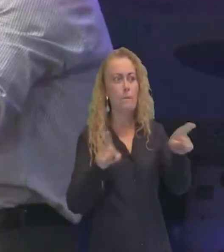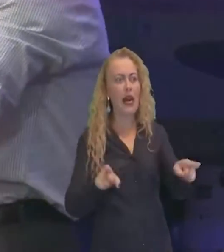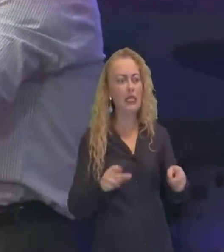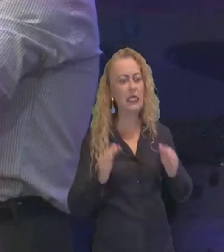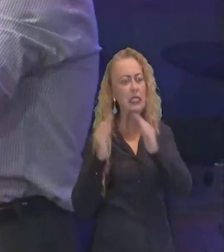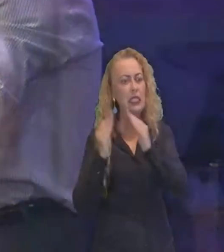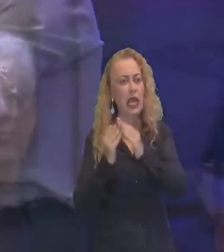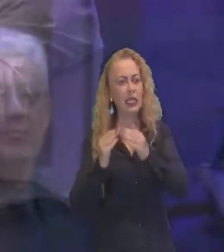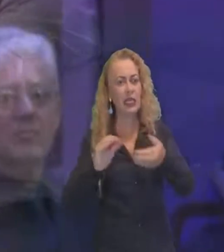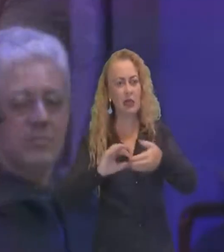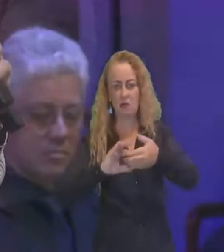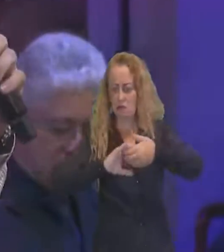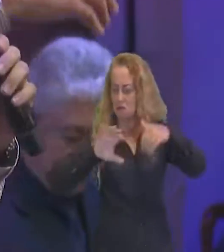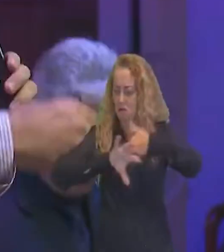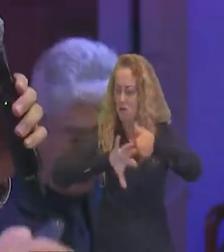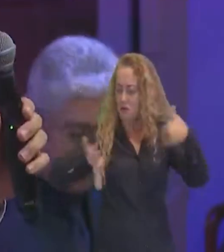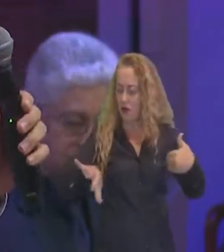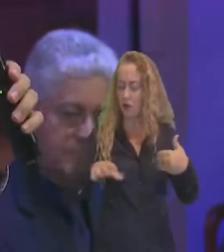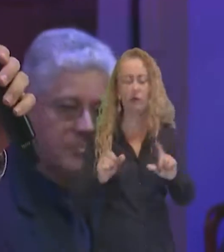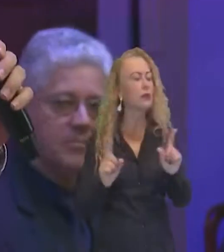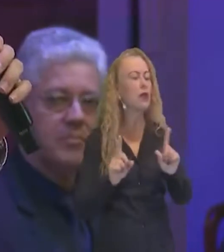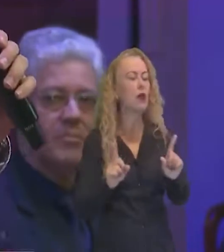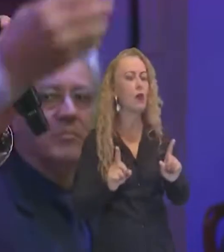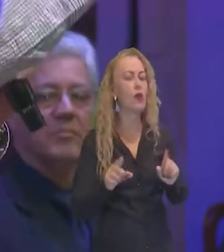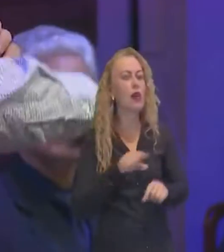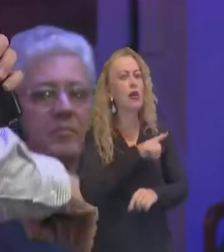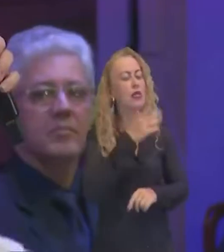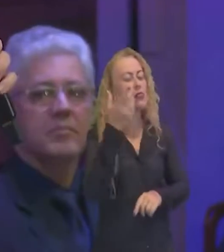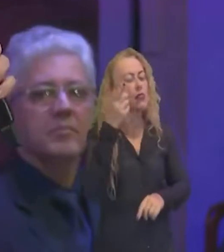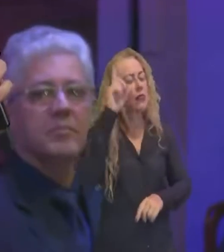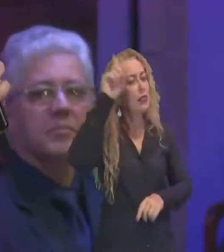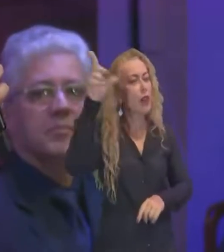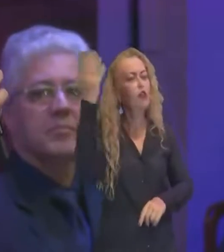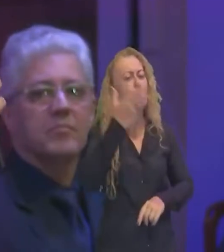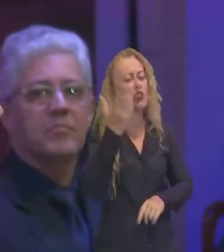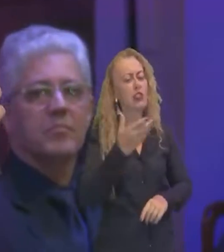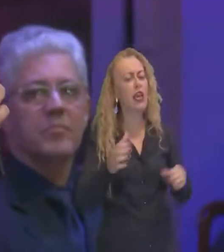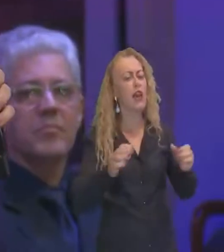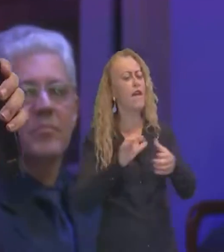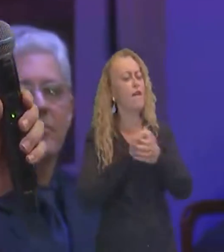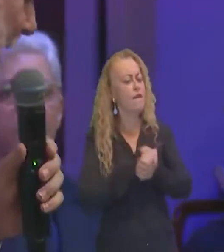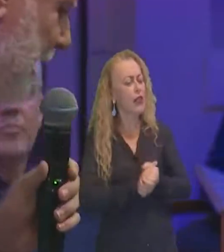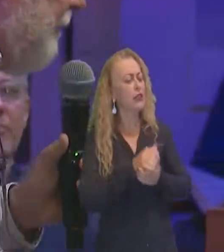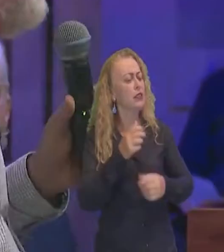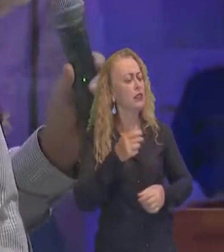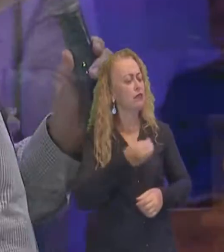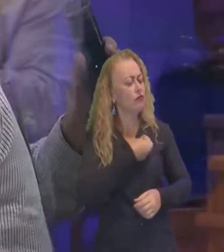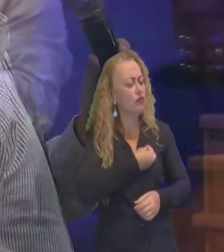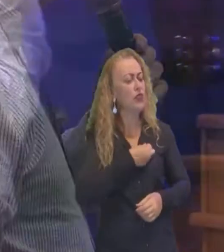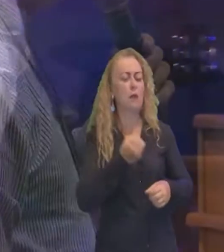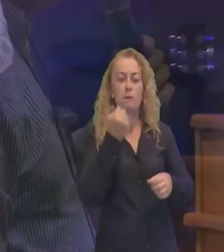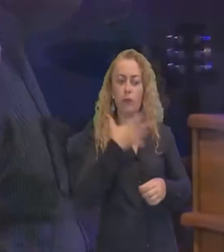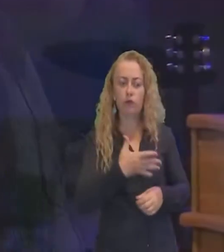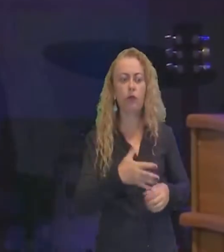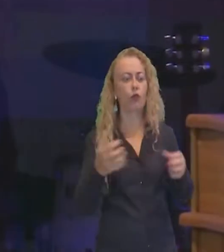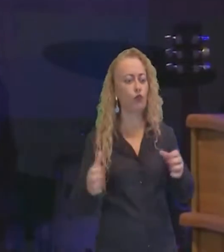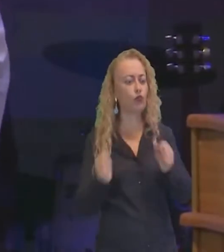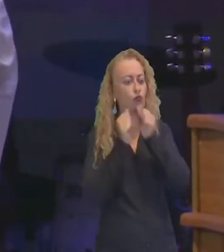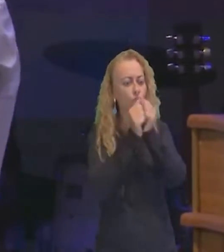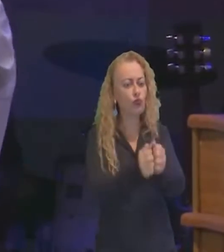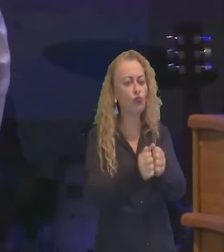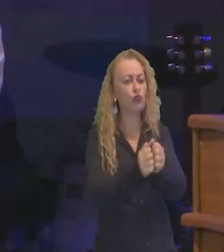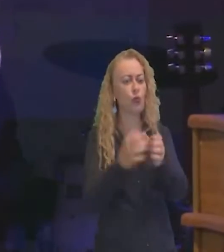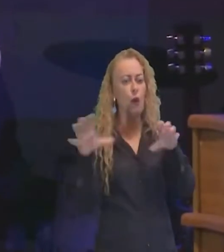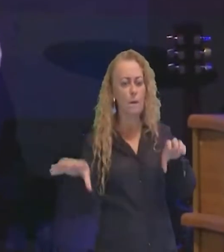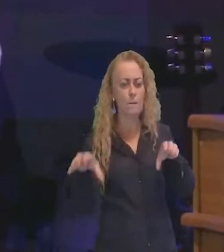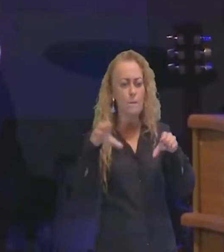coisa, e Ele tem poder nessa noite para trazer você de volta para o quarto, Ele vai trazer